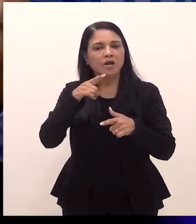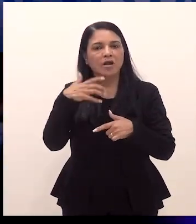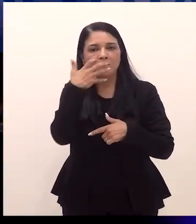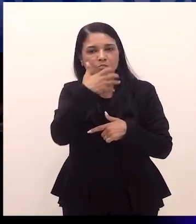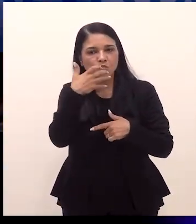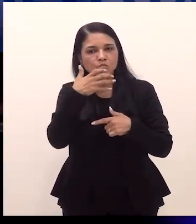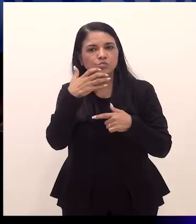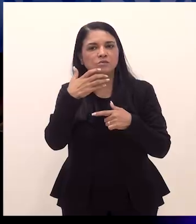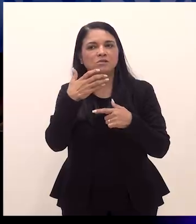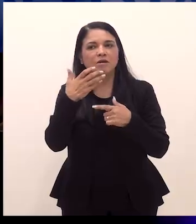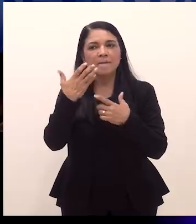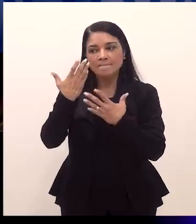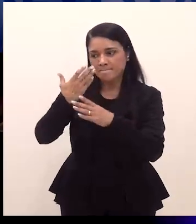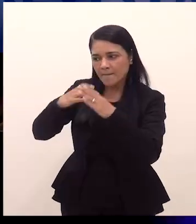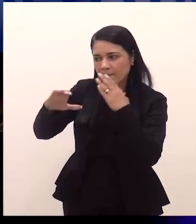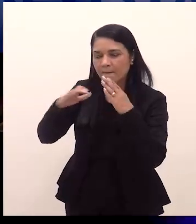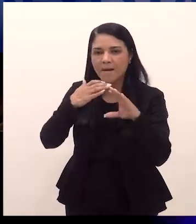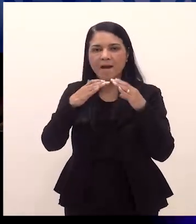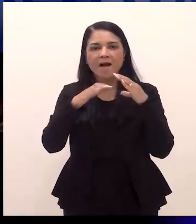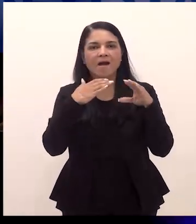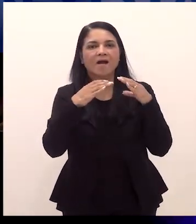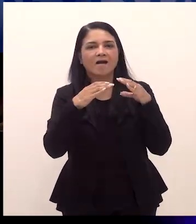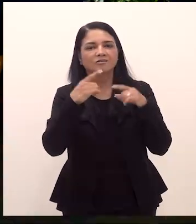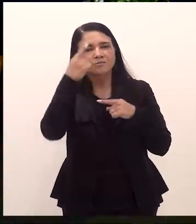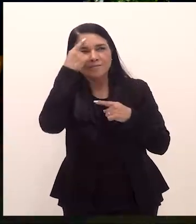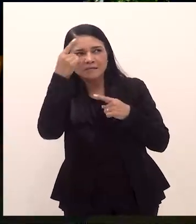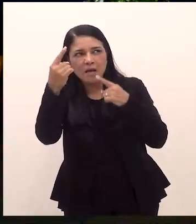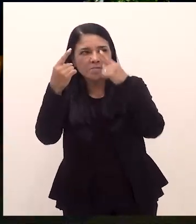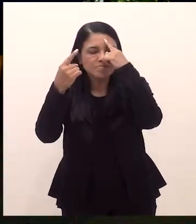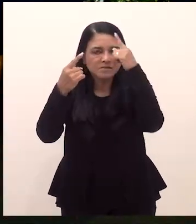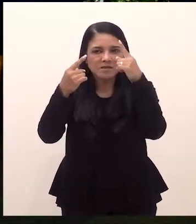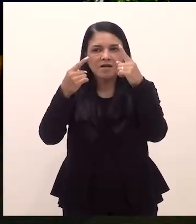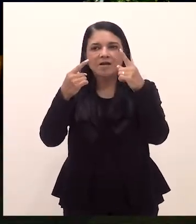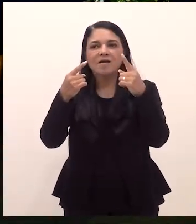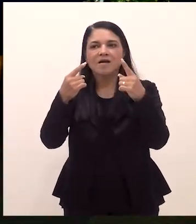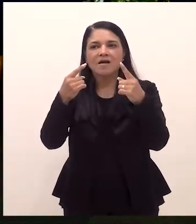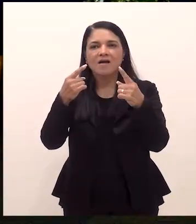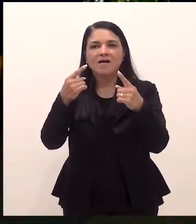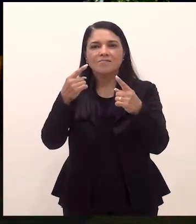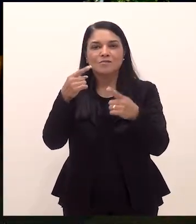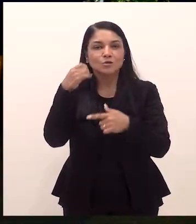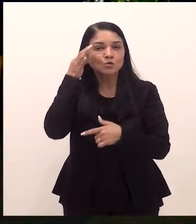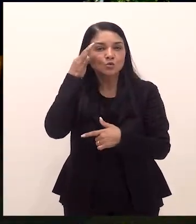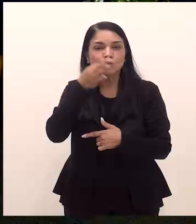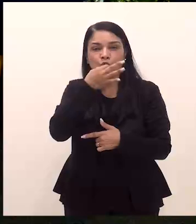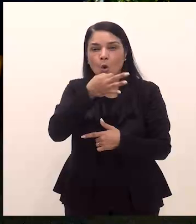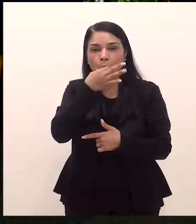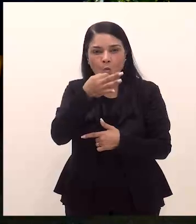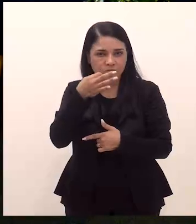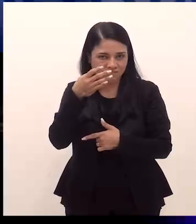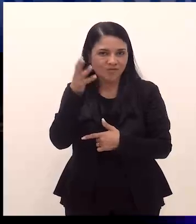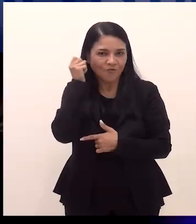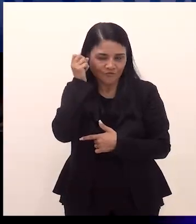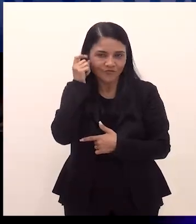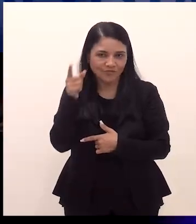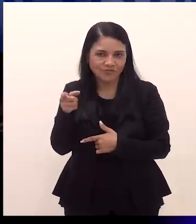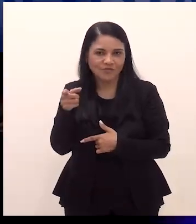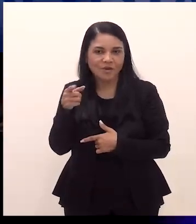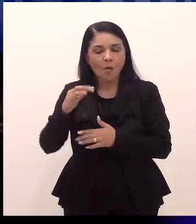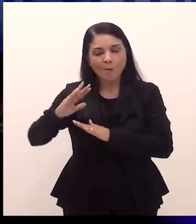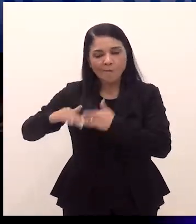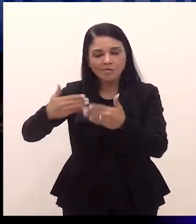ganha nesse sentido da comunicação, Sim. Né? De te fazer pensar pela palavra. Sim. Eu acho que isso até é um